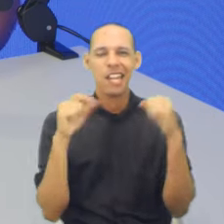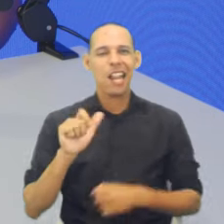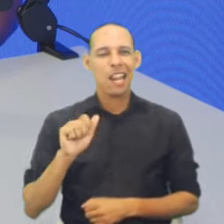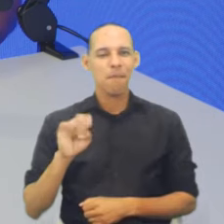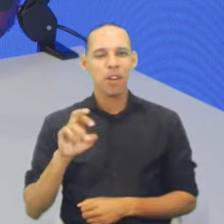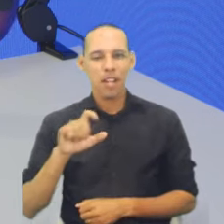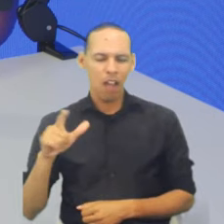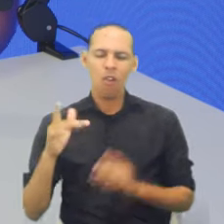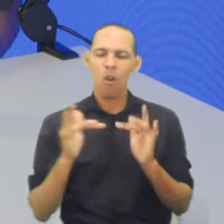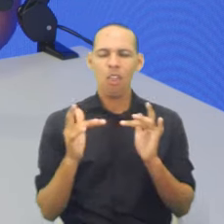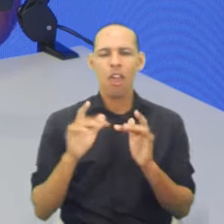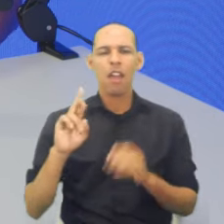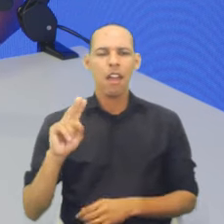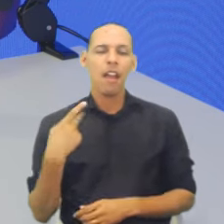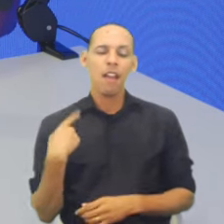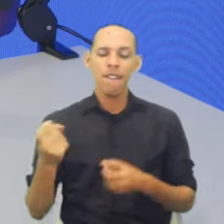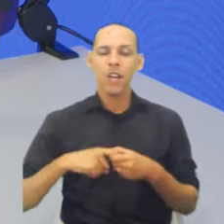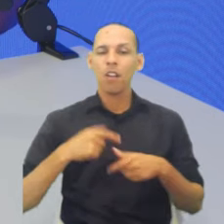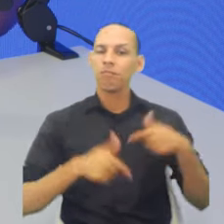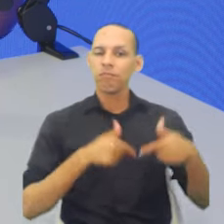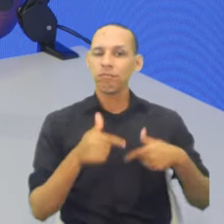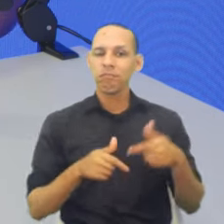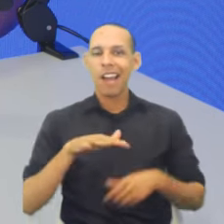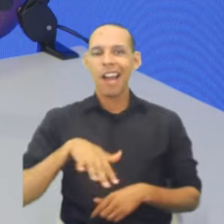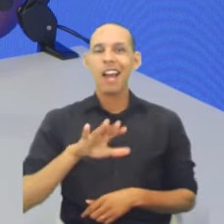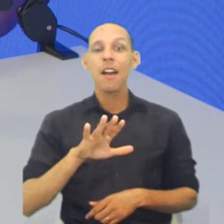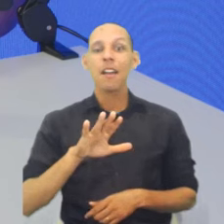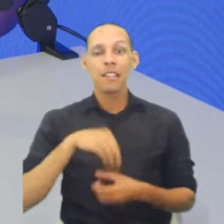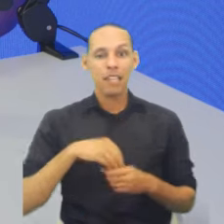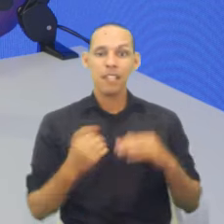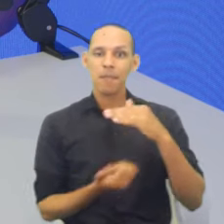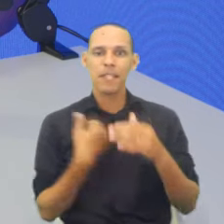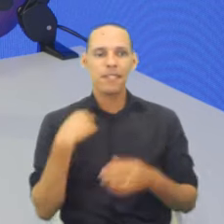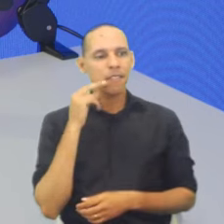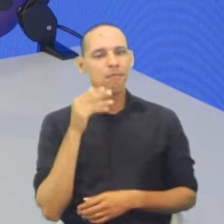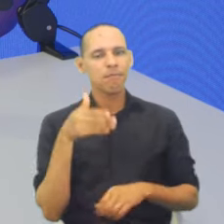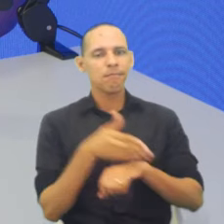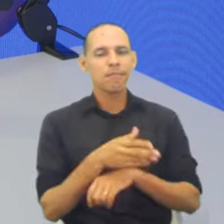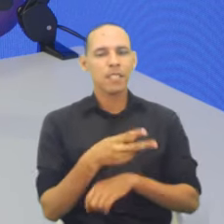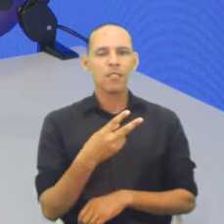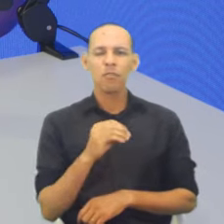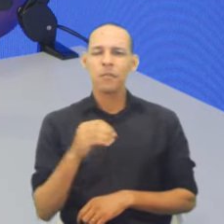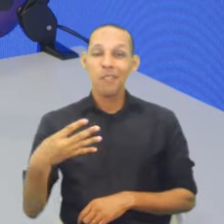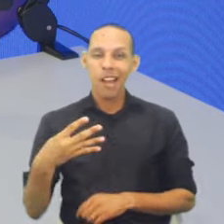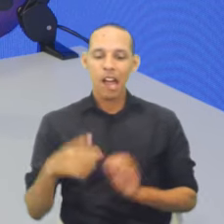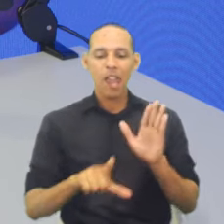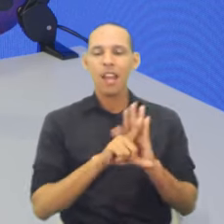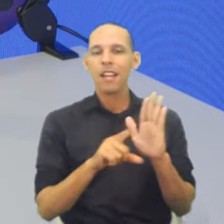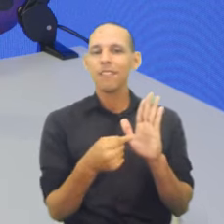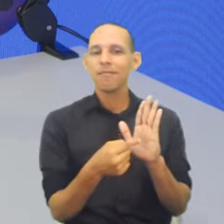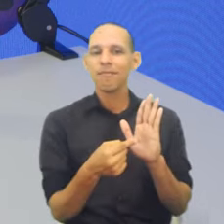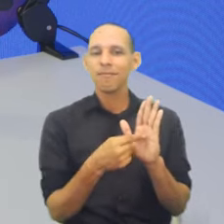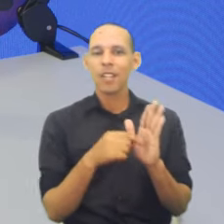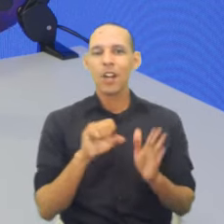RH e voltei a trabalhar nessa área por estar de novo nas empresas quando chegou 2004 a legislação a lei